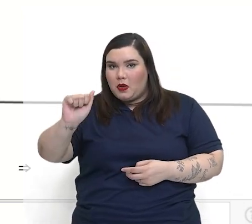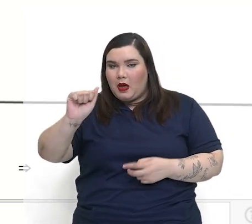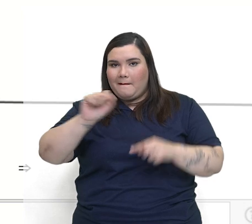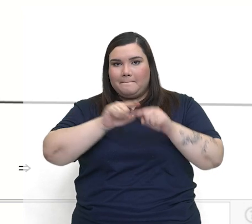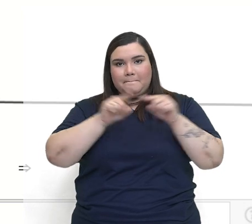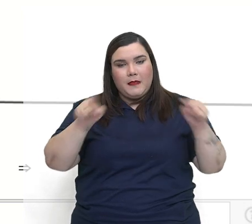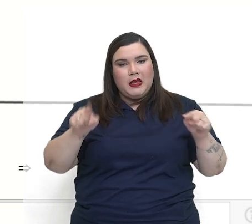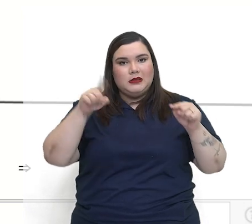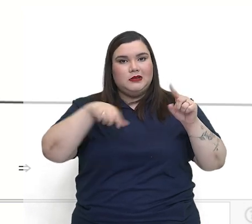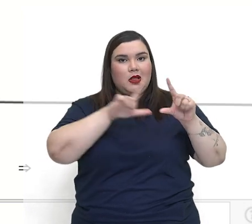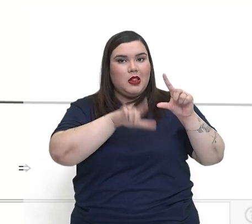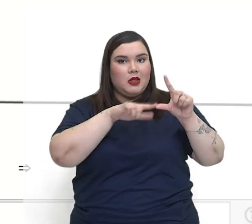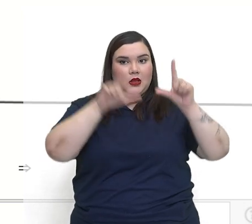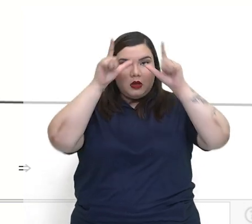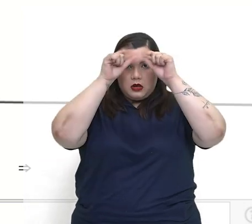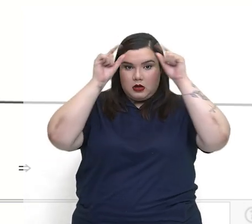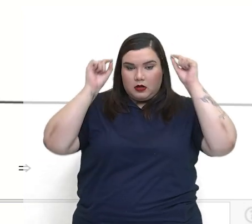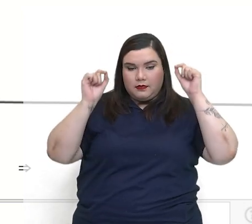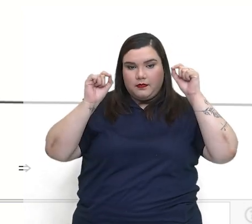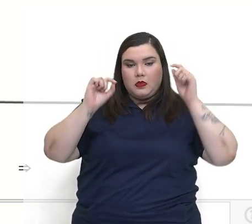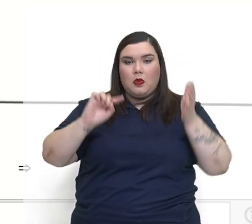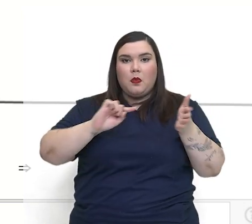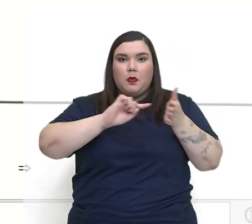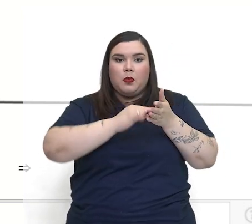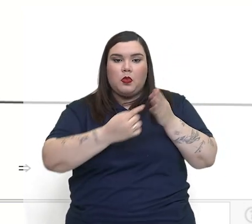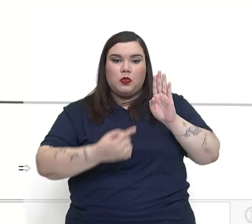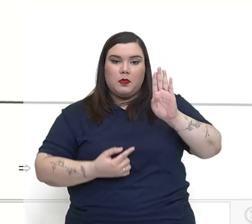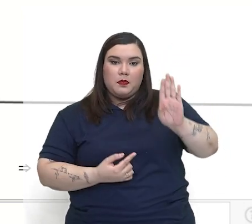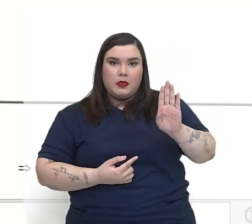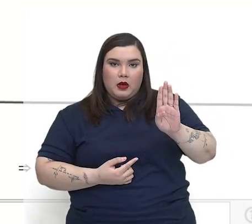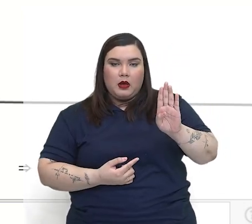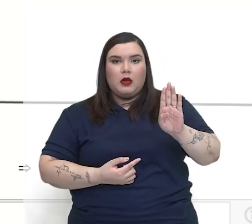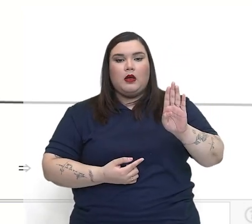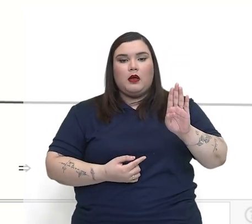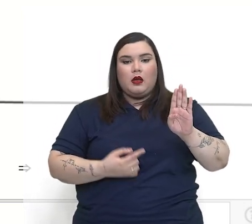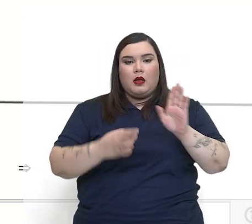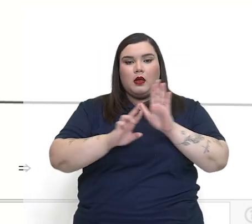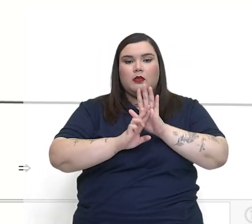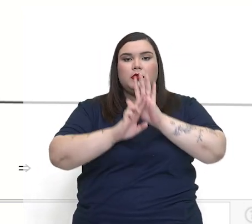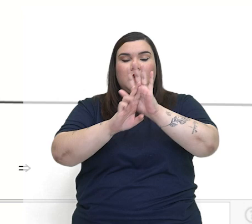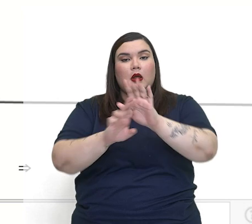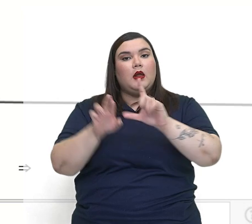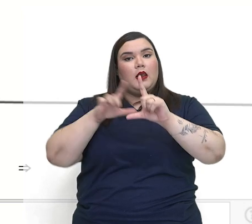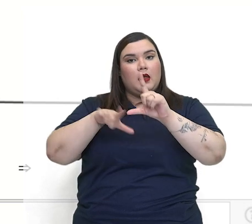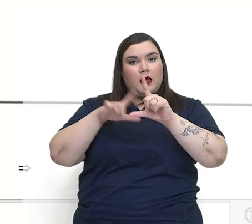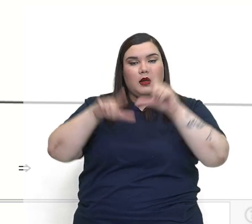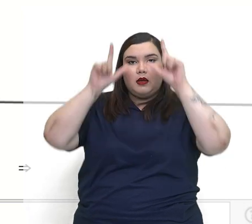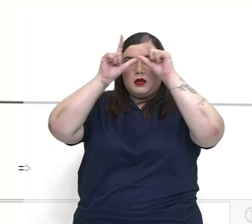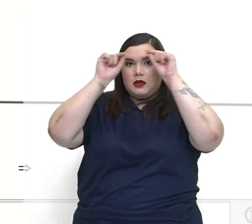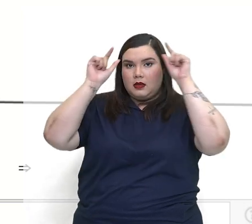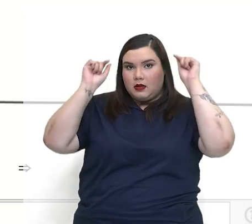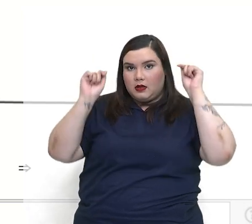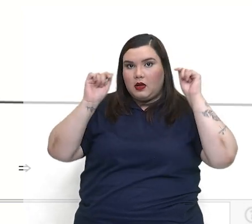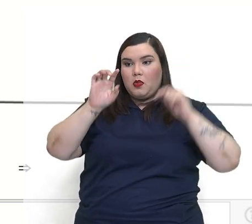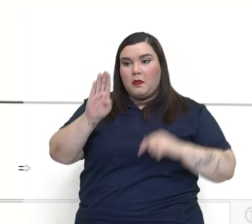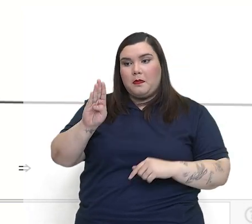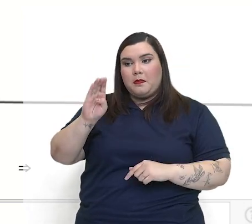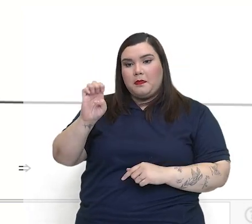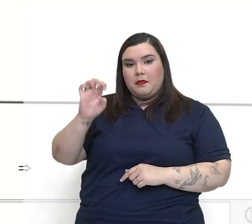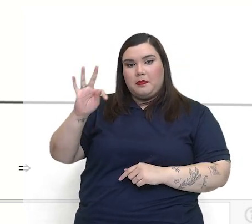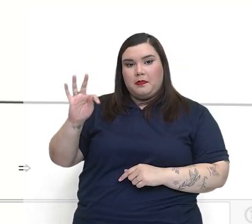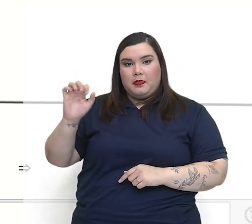letra grega, né, chamada alfa. O vértice B é representado aqui por essa letra grega aqui, que é o